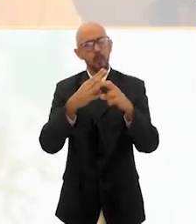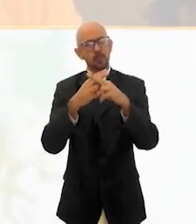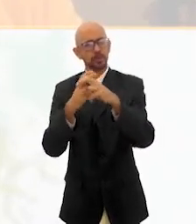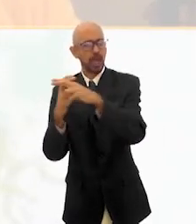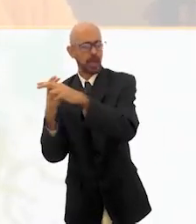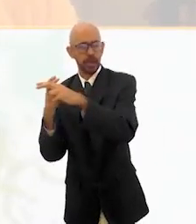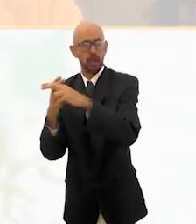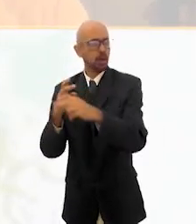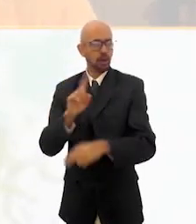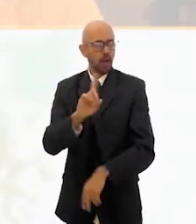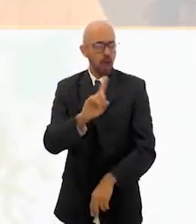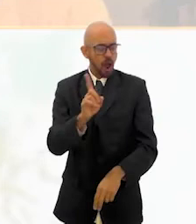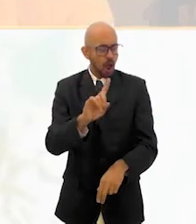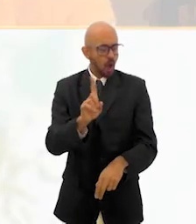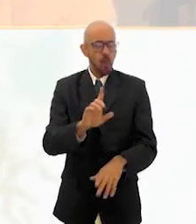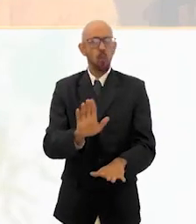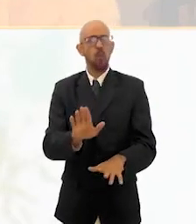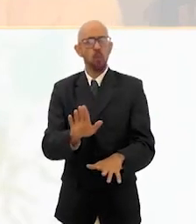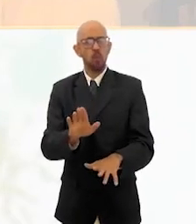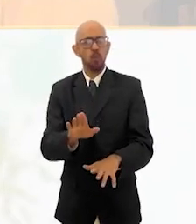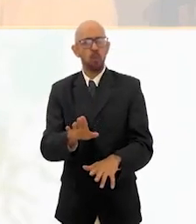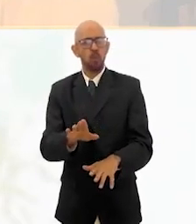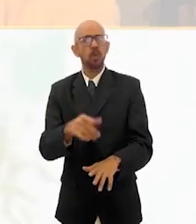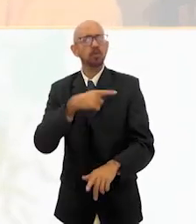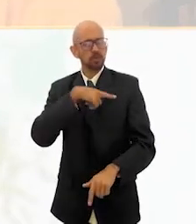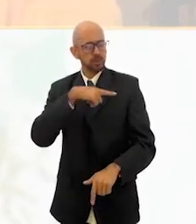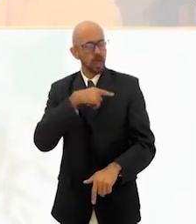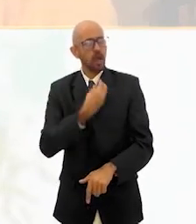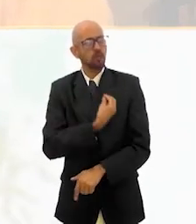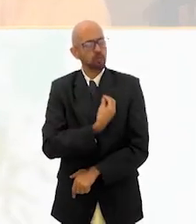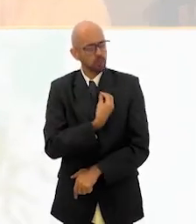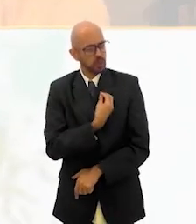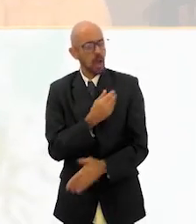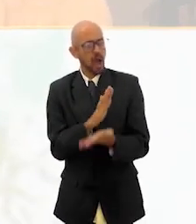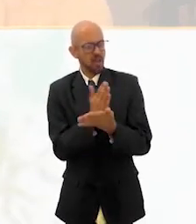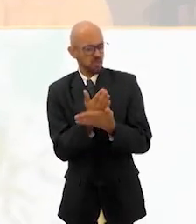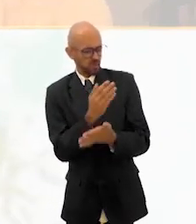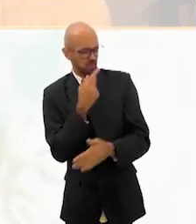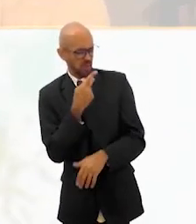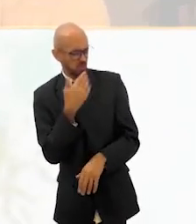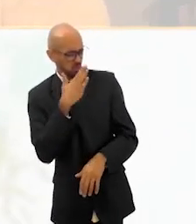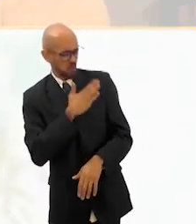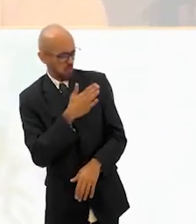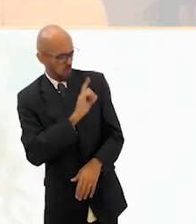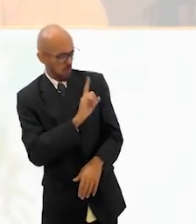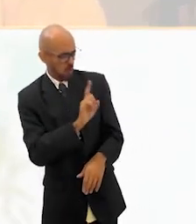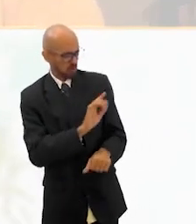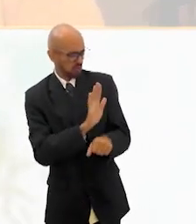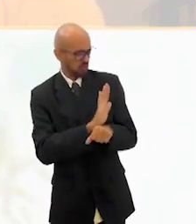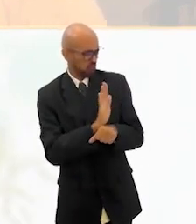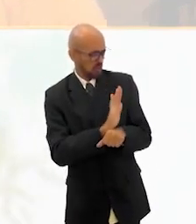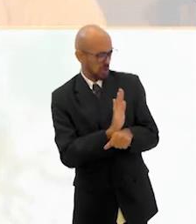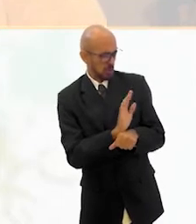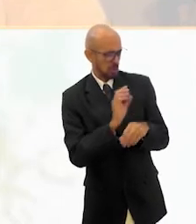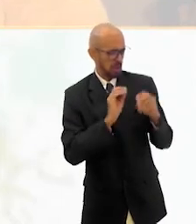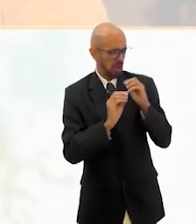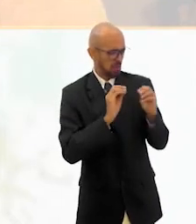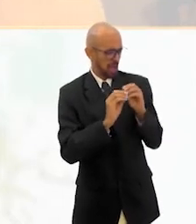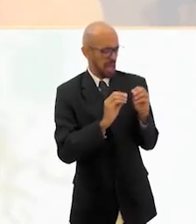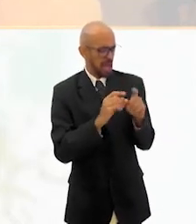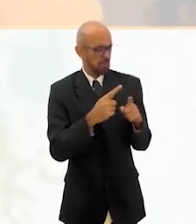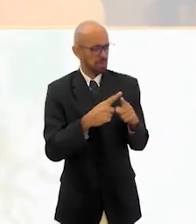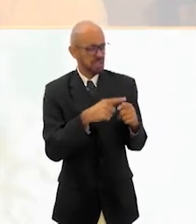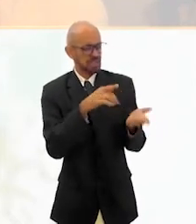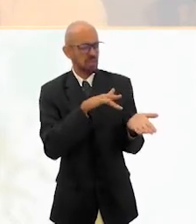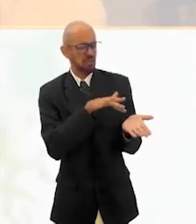série. Às vezes as pessoas acham, não. Muitos intelectuais dizem, ah, não gosto de assistir novela, não gosto de assistir série, isso aí é água com